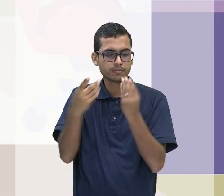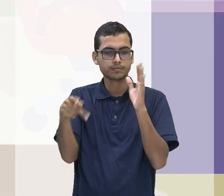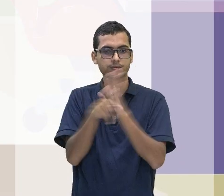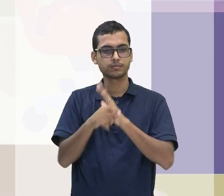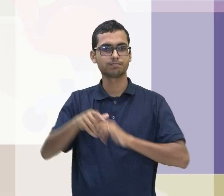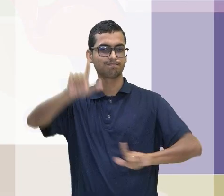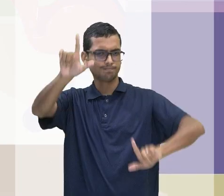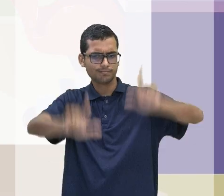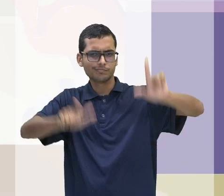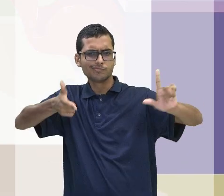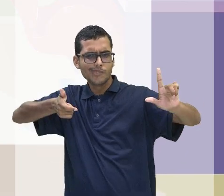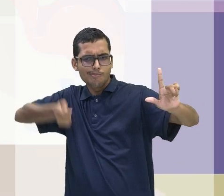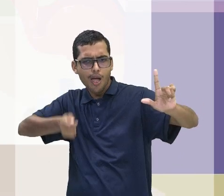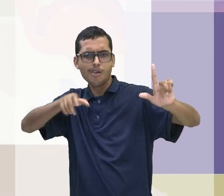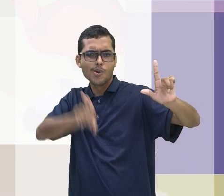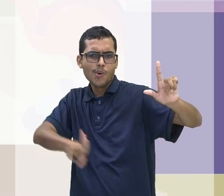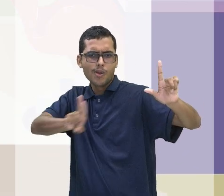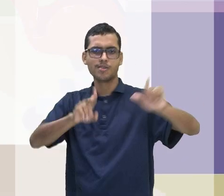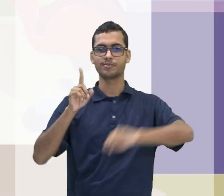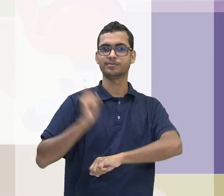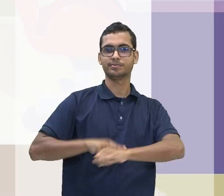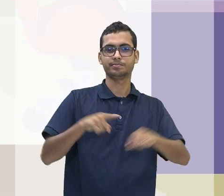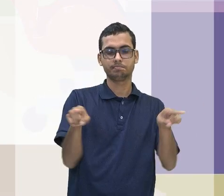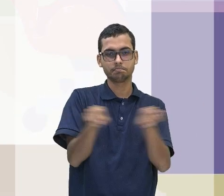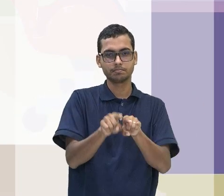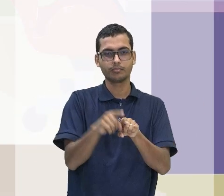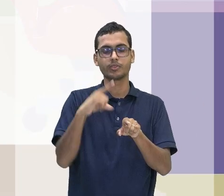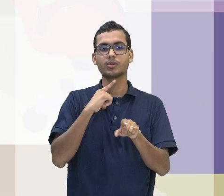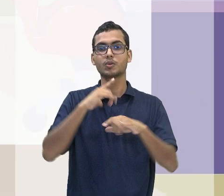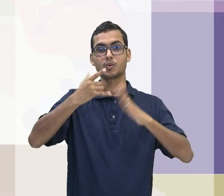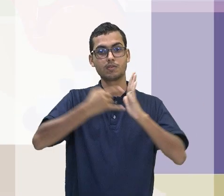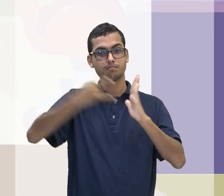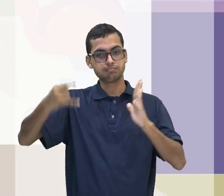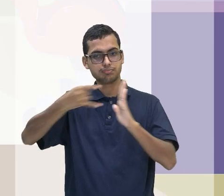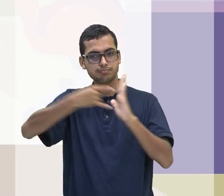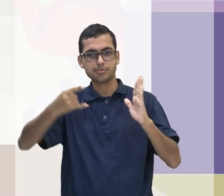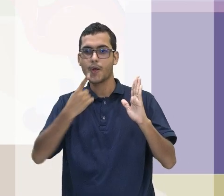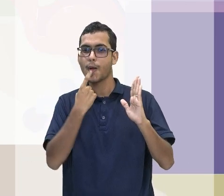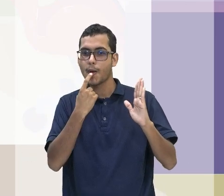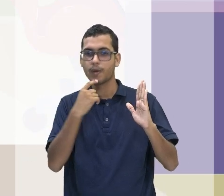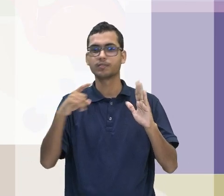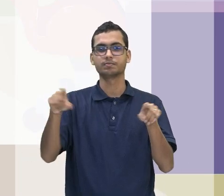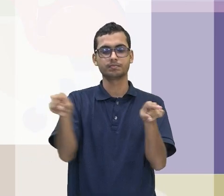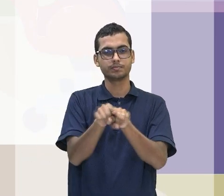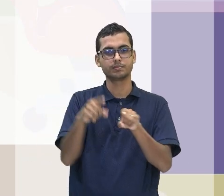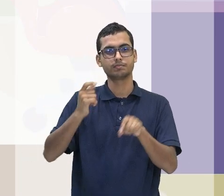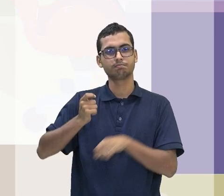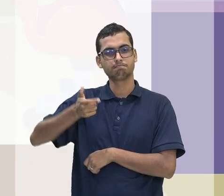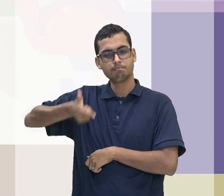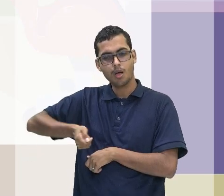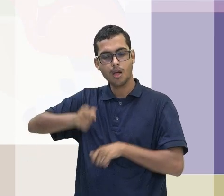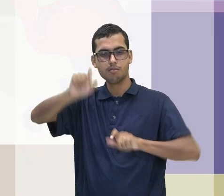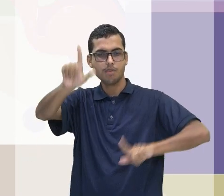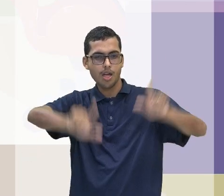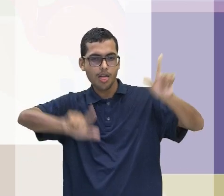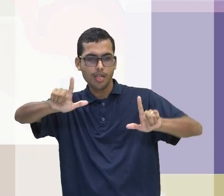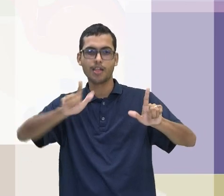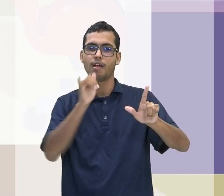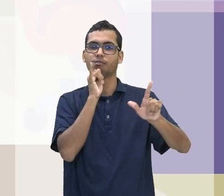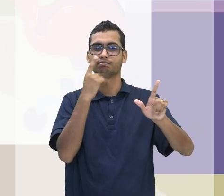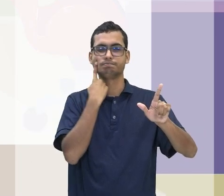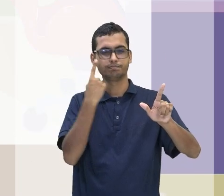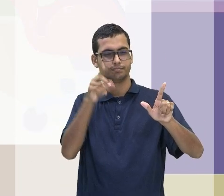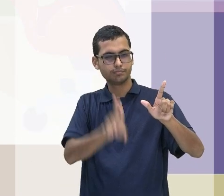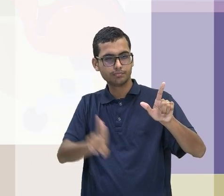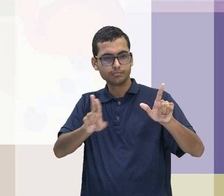controle remoto, quando utilizamos aí a radiação infravermelha, que envia sinais aos nossos aparelhos de televisor, por exemplo,